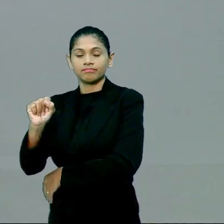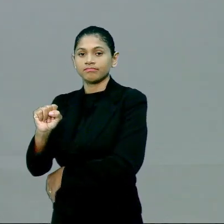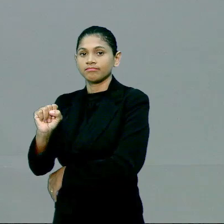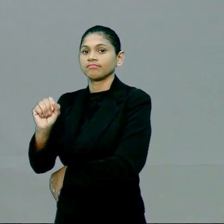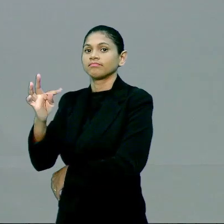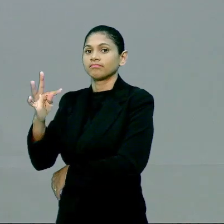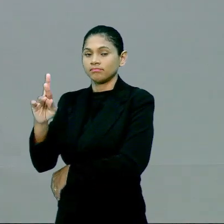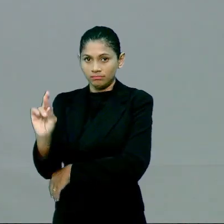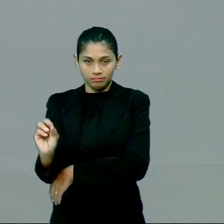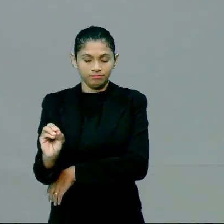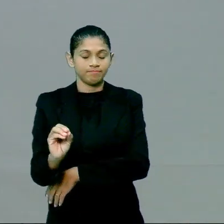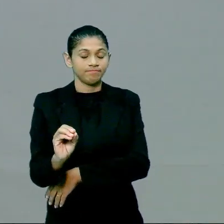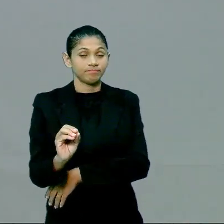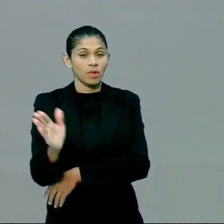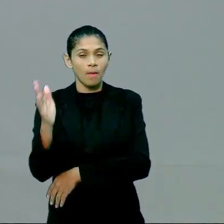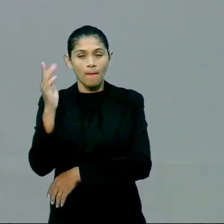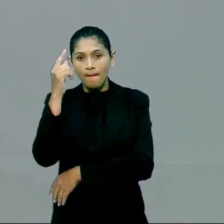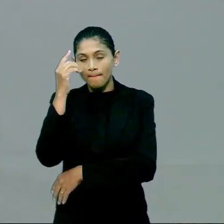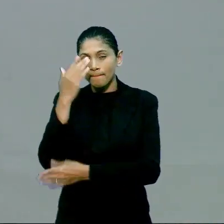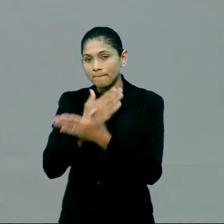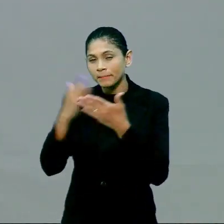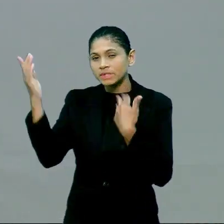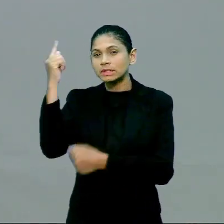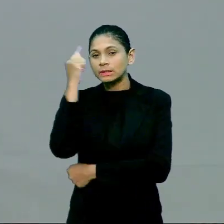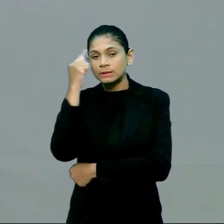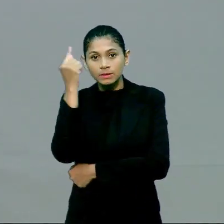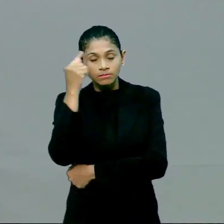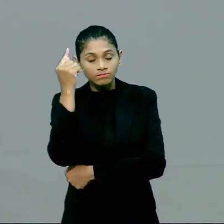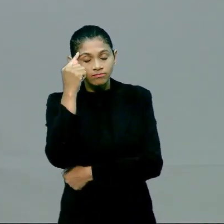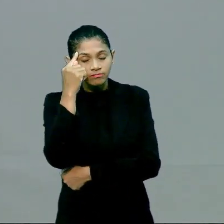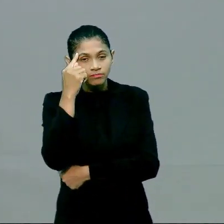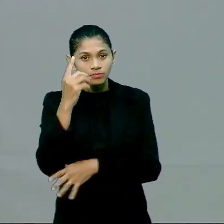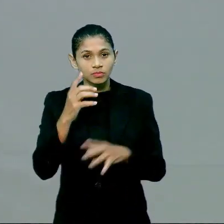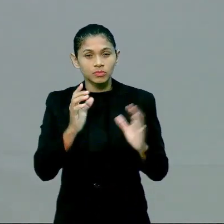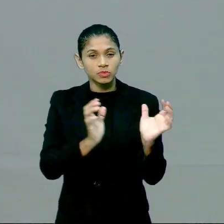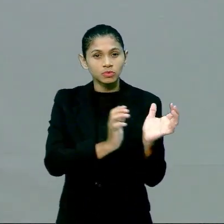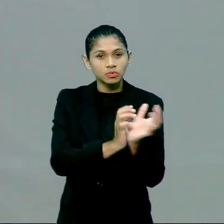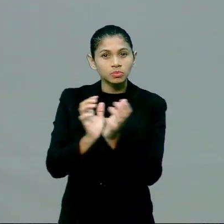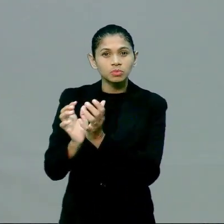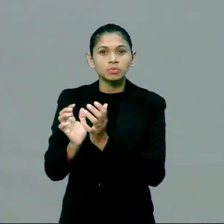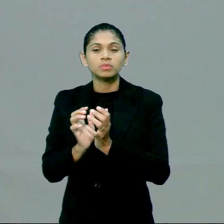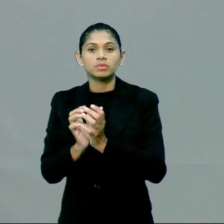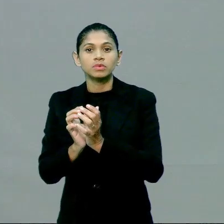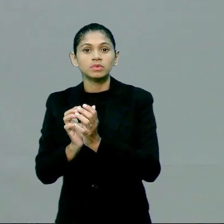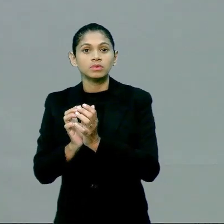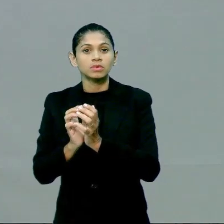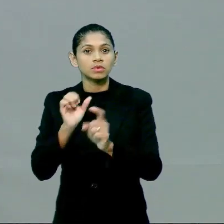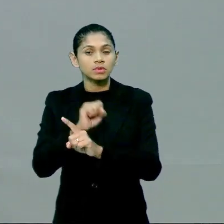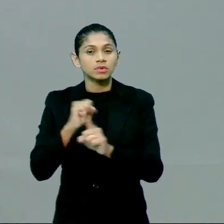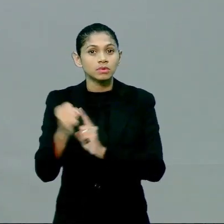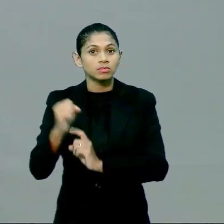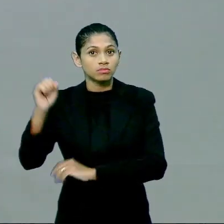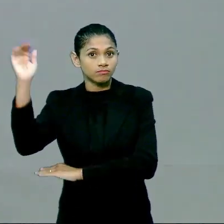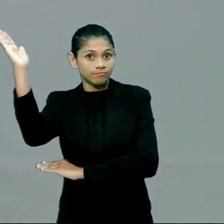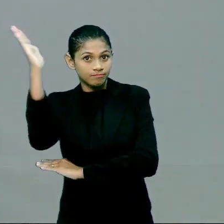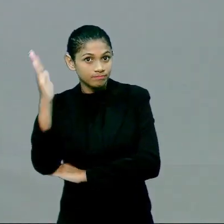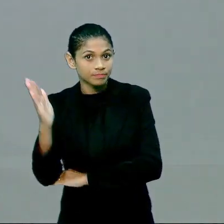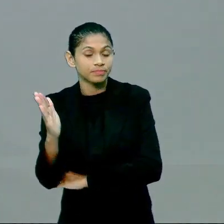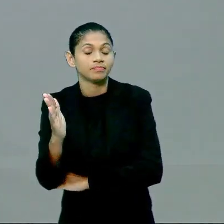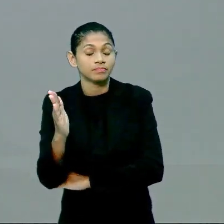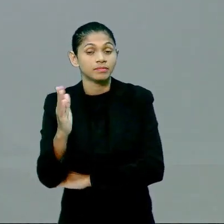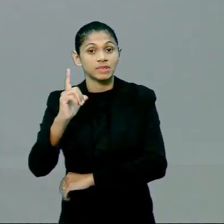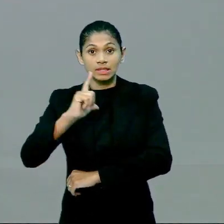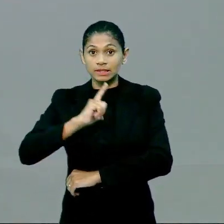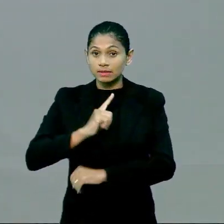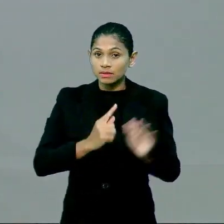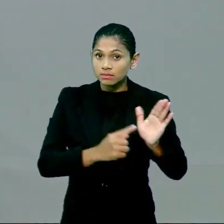a pensar na formação da literatura brasileira numa perspectiva da seguinte maneira. A gente tem a representação do